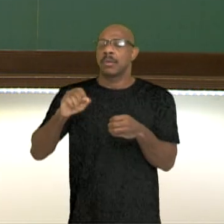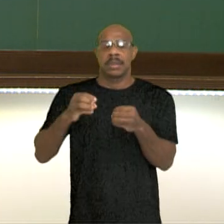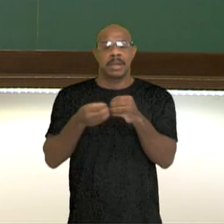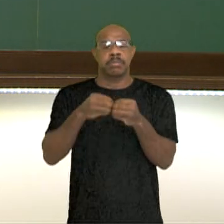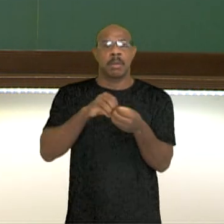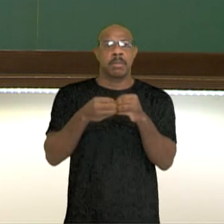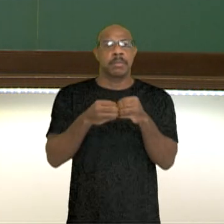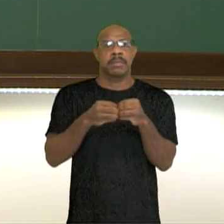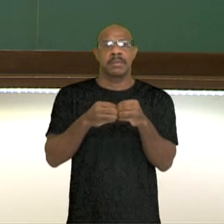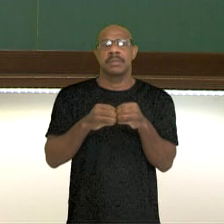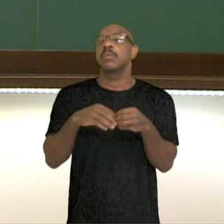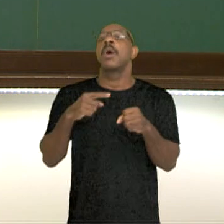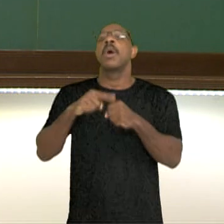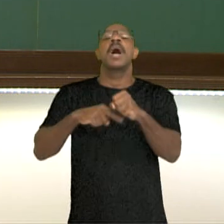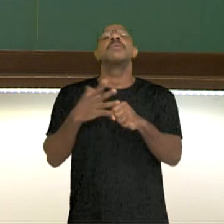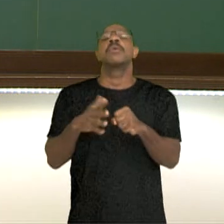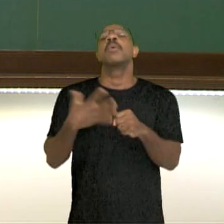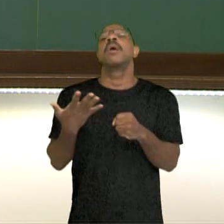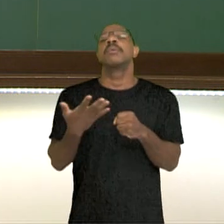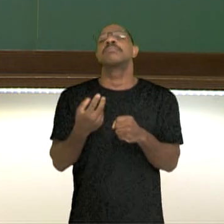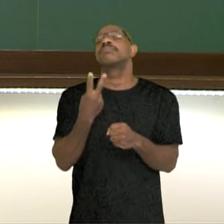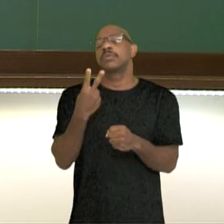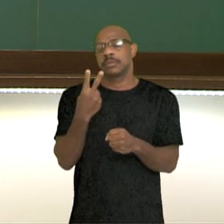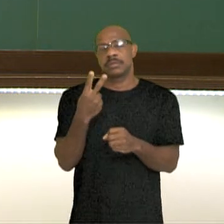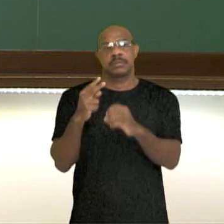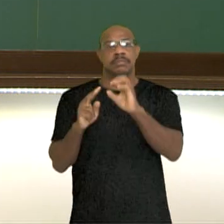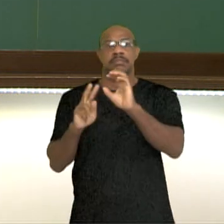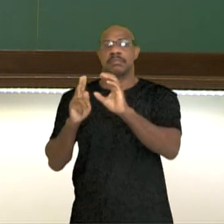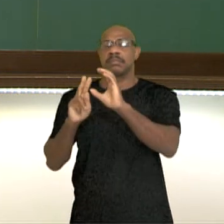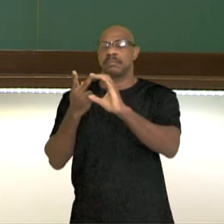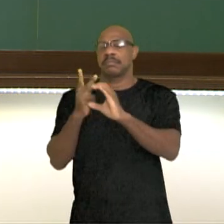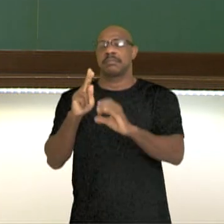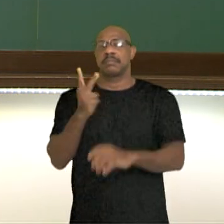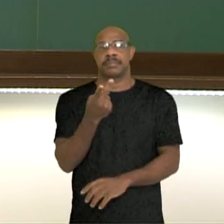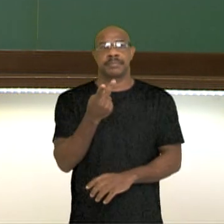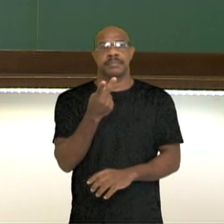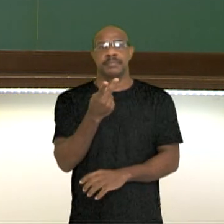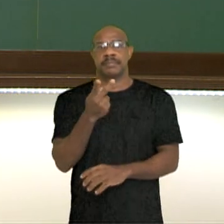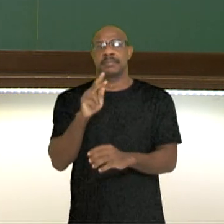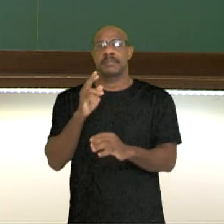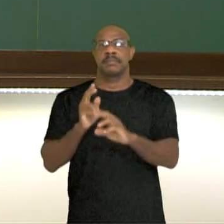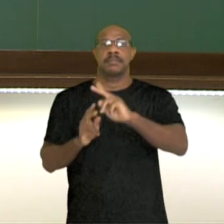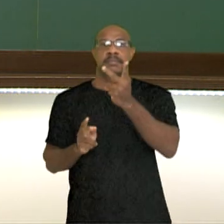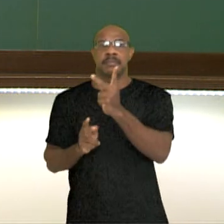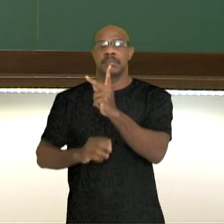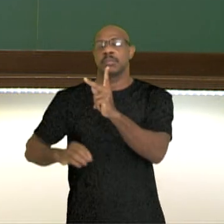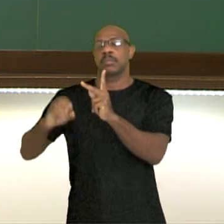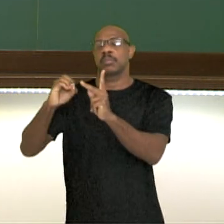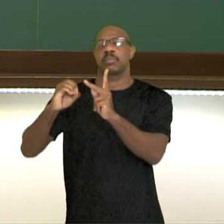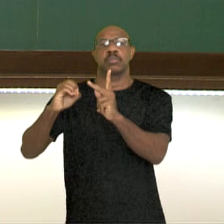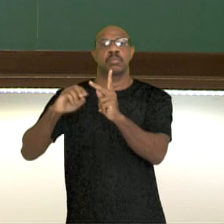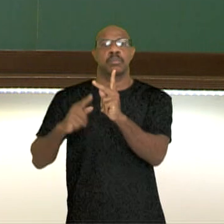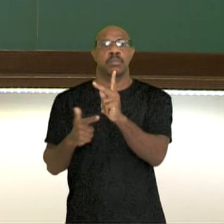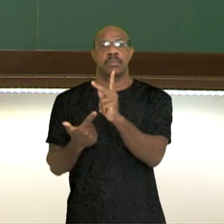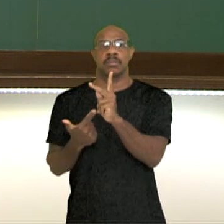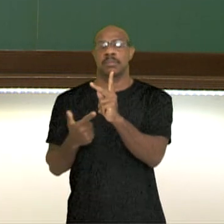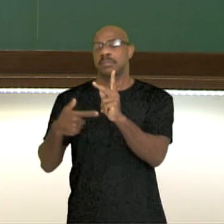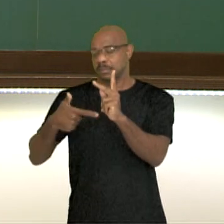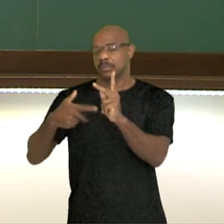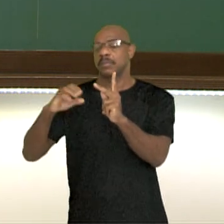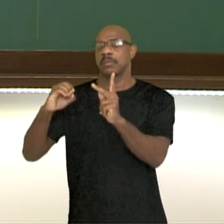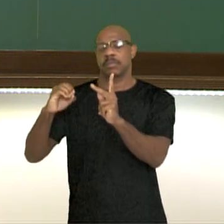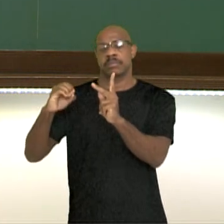2 hidrogênios, 1 oxigênio. Ou seja, esses átomos estão ligados entre si. Sim, os átomos se